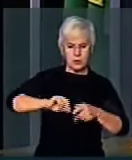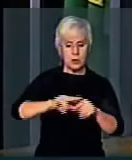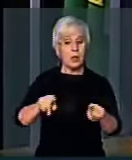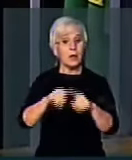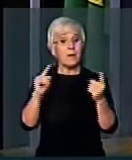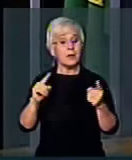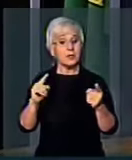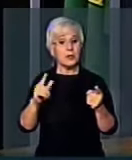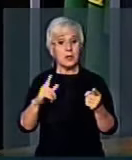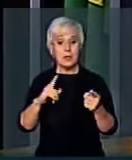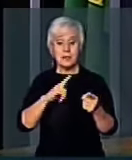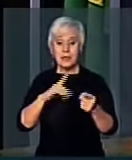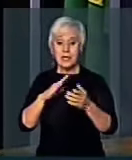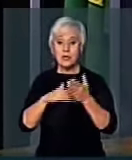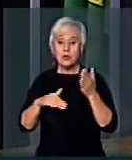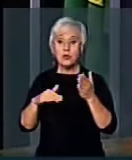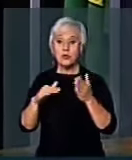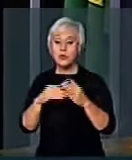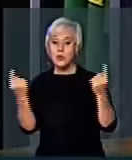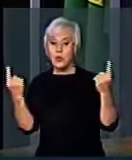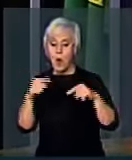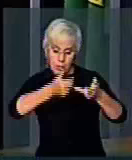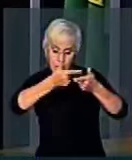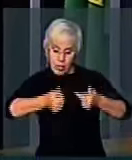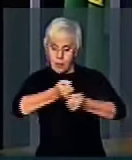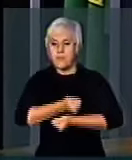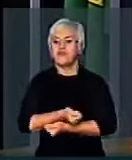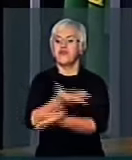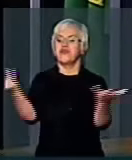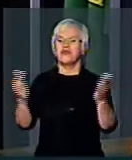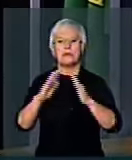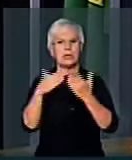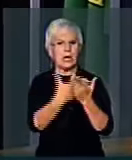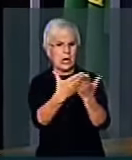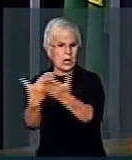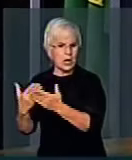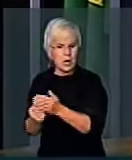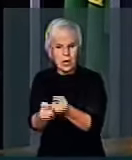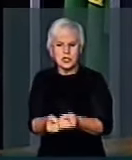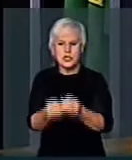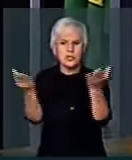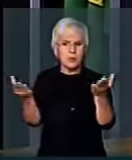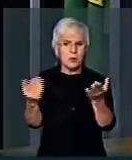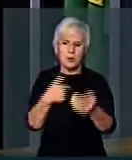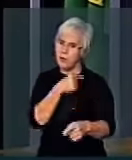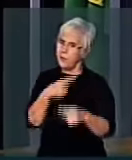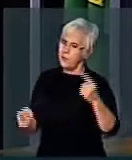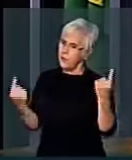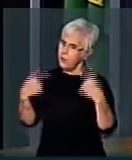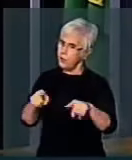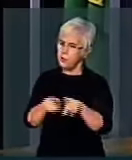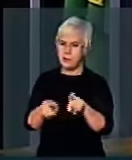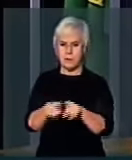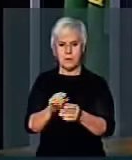temos tudo contra a distribuição deste material nas escolas do ensino fundamental. Onde, inclusive, Feliciano, já vou te dar